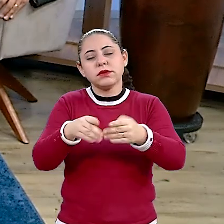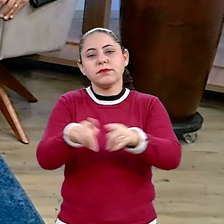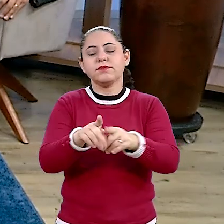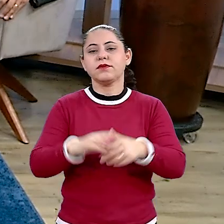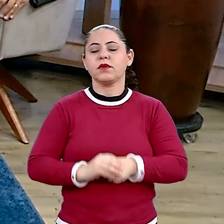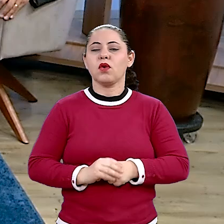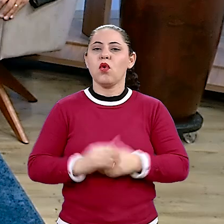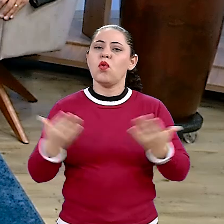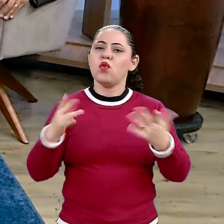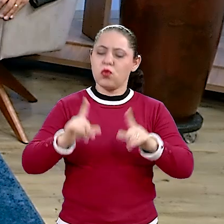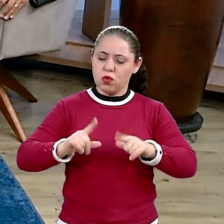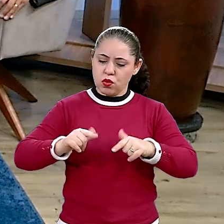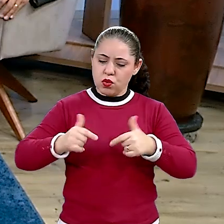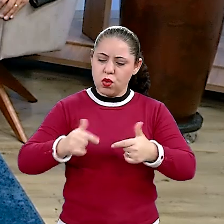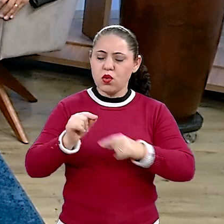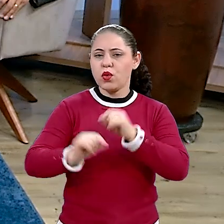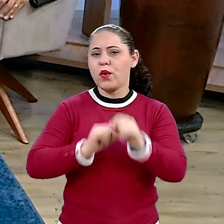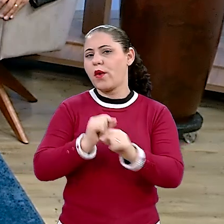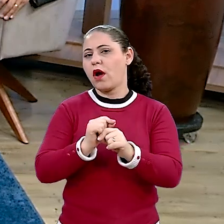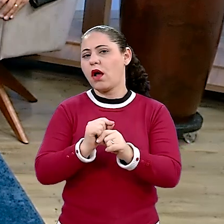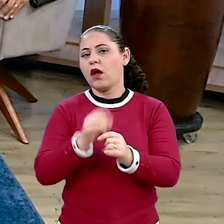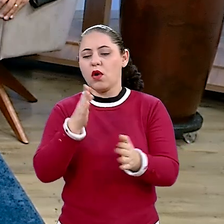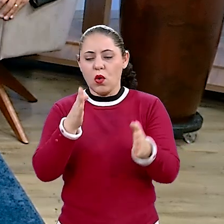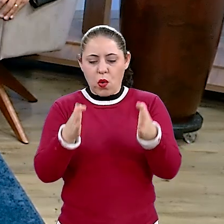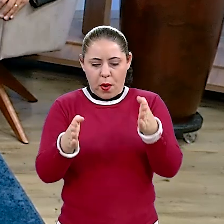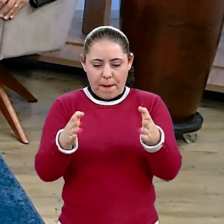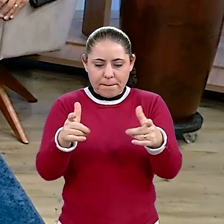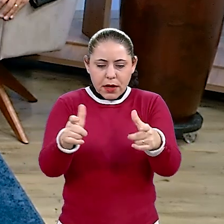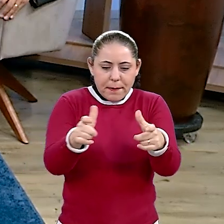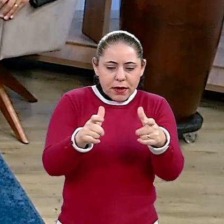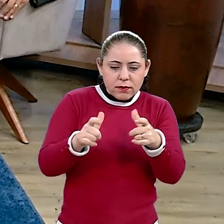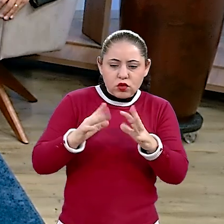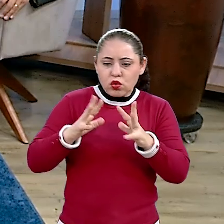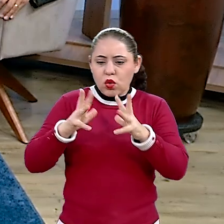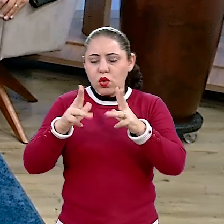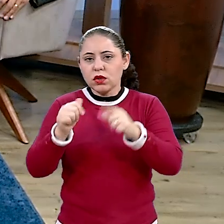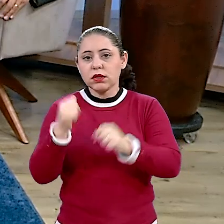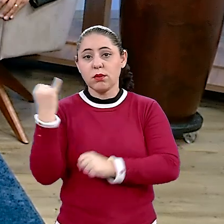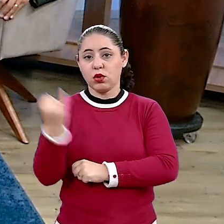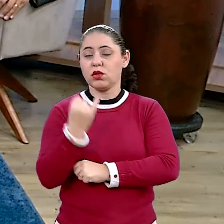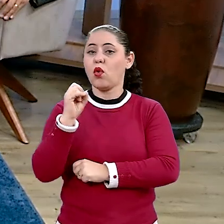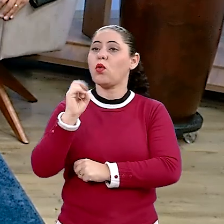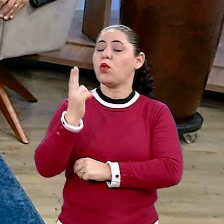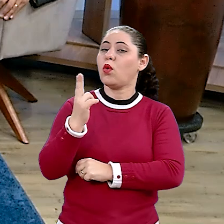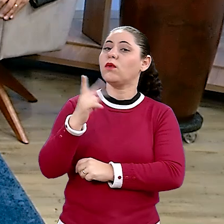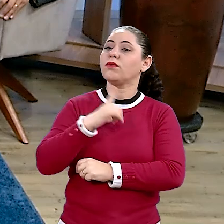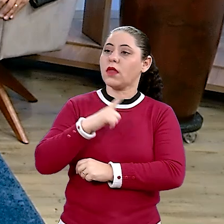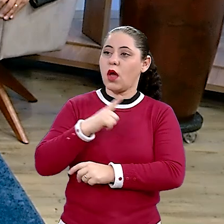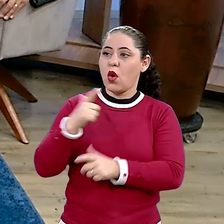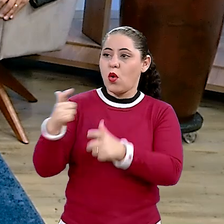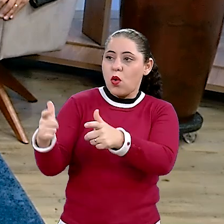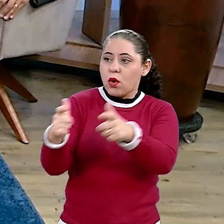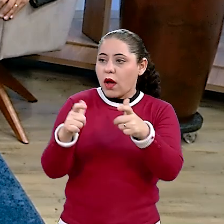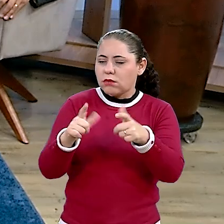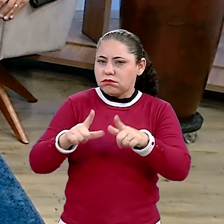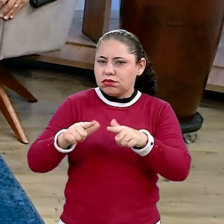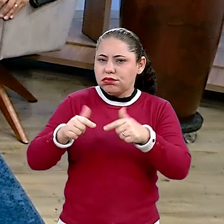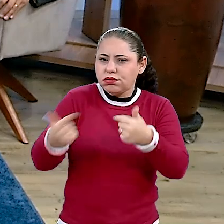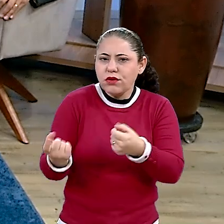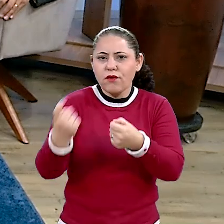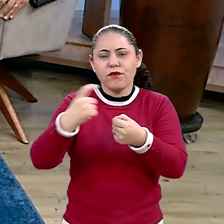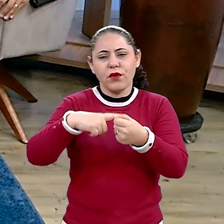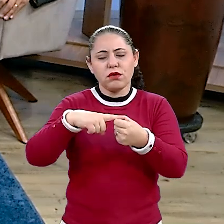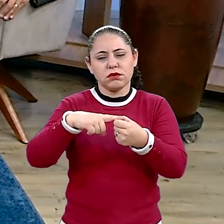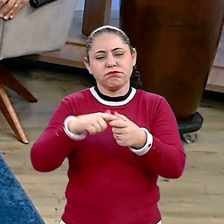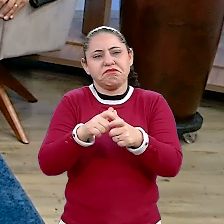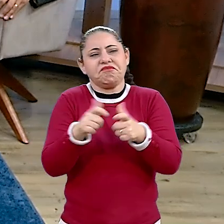principal luta hoje aqui em Mato Grosso do Sul, deputado? Qual que é o trecho? São todos os trechos que são importantes ou existe um trecho em que a luta é maior para a